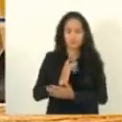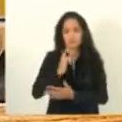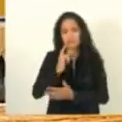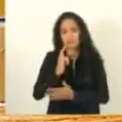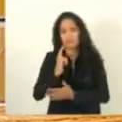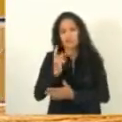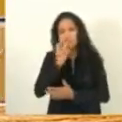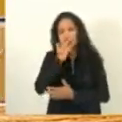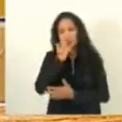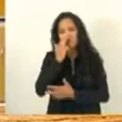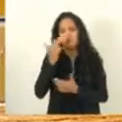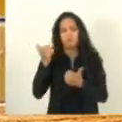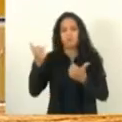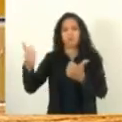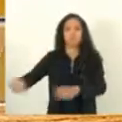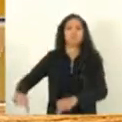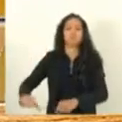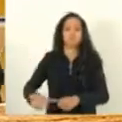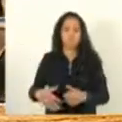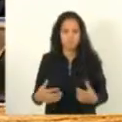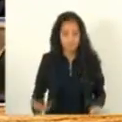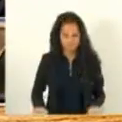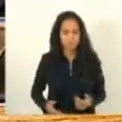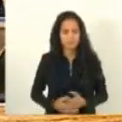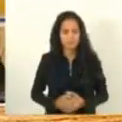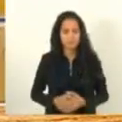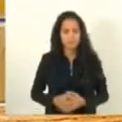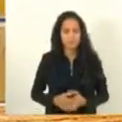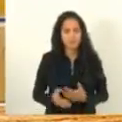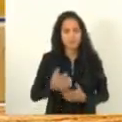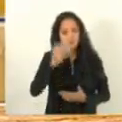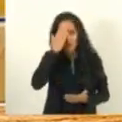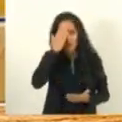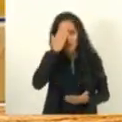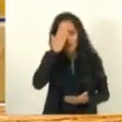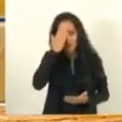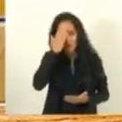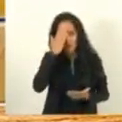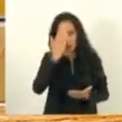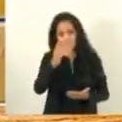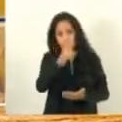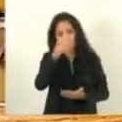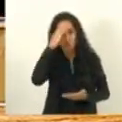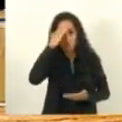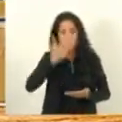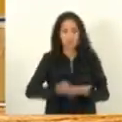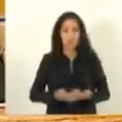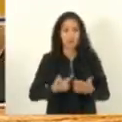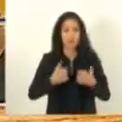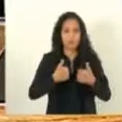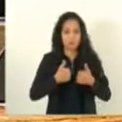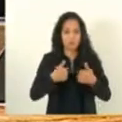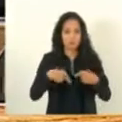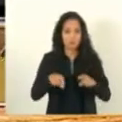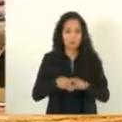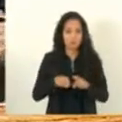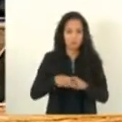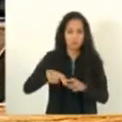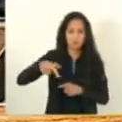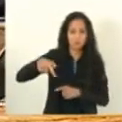Então quero agradecer a confiança que tiveram o deputado Zé Esmeraldo, também no